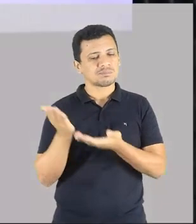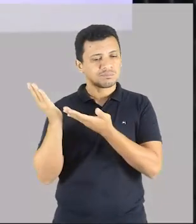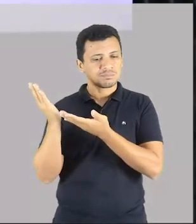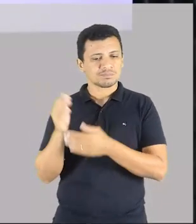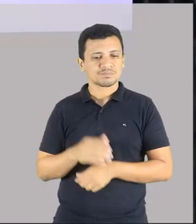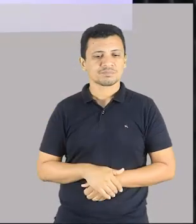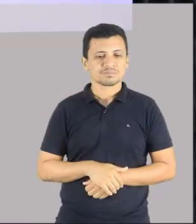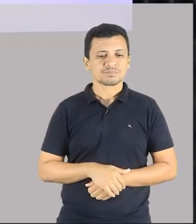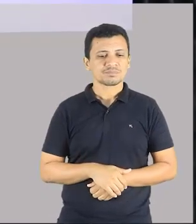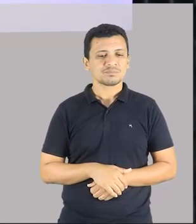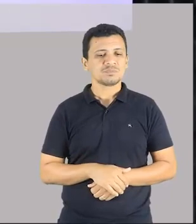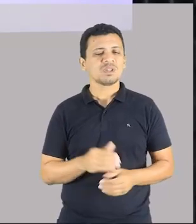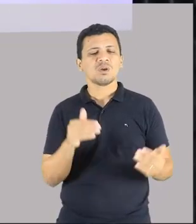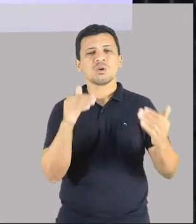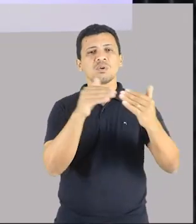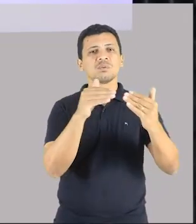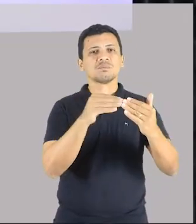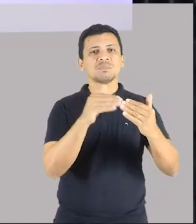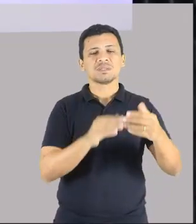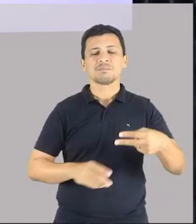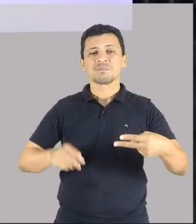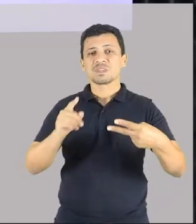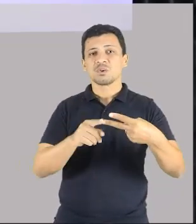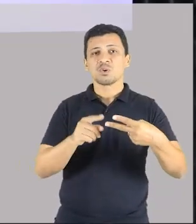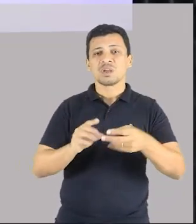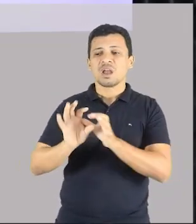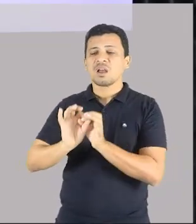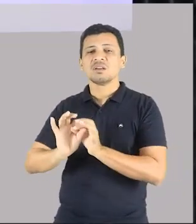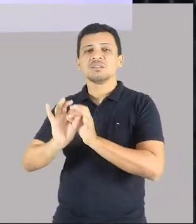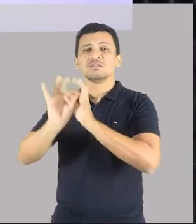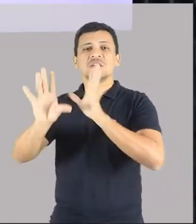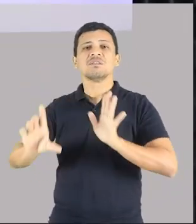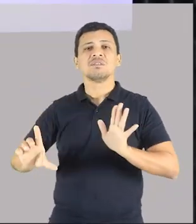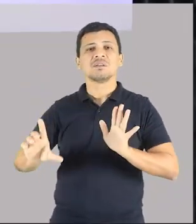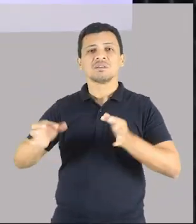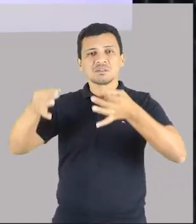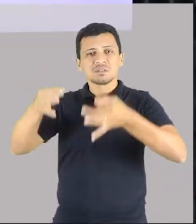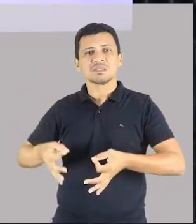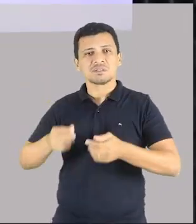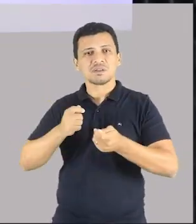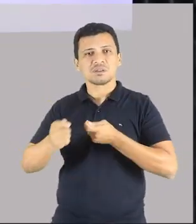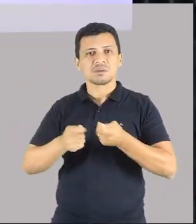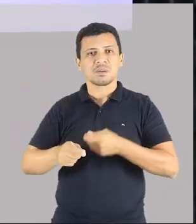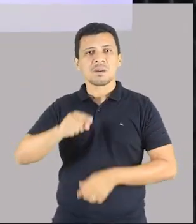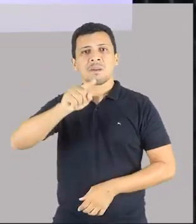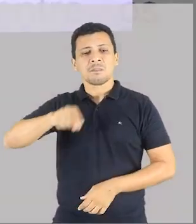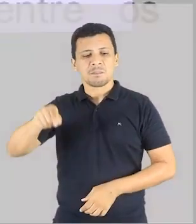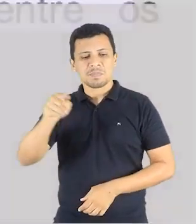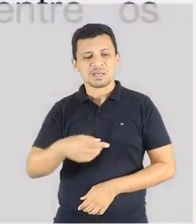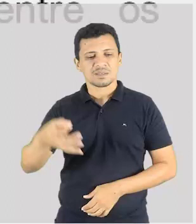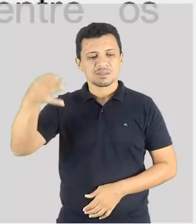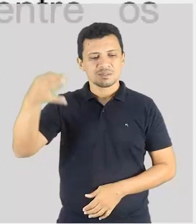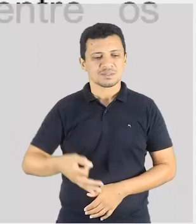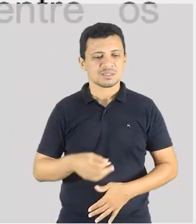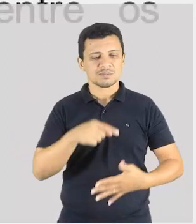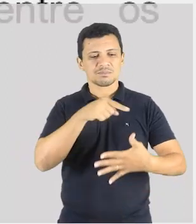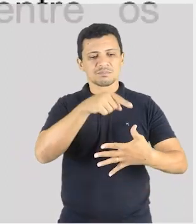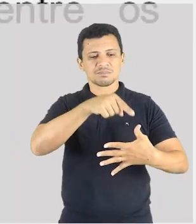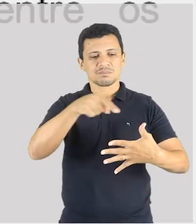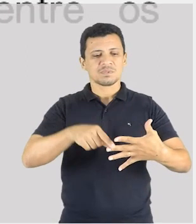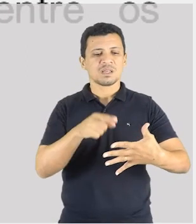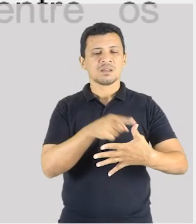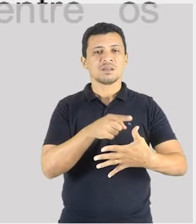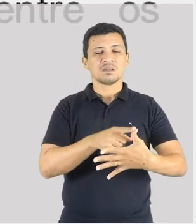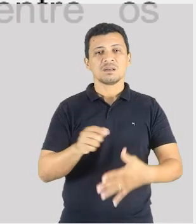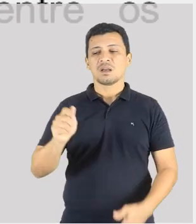A respeito da discricionariedade administrativa, assinale a alternativa correta. A.